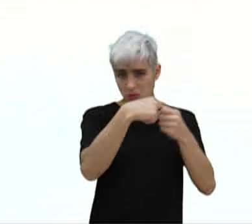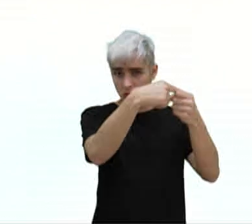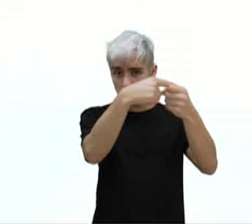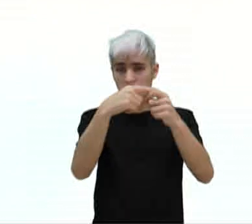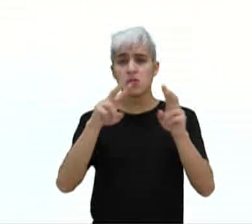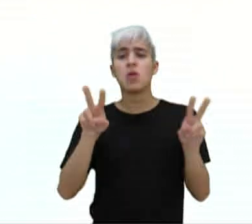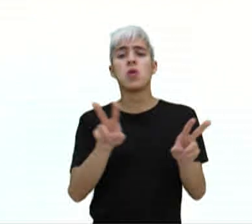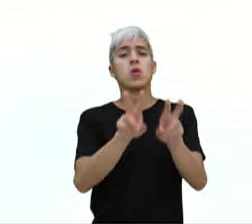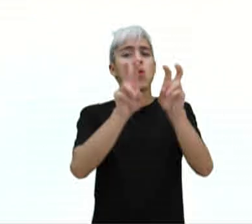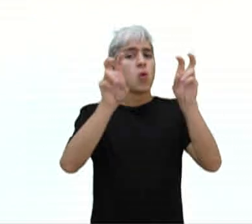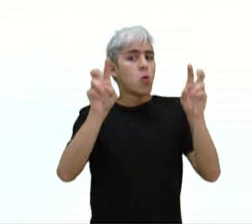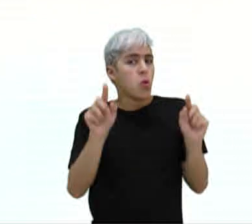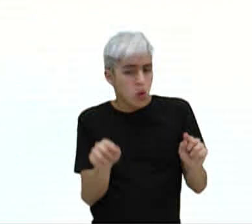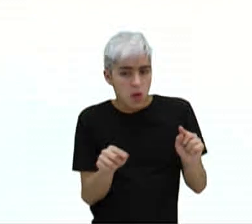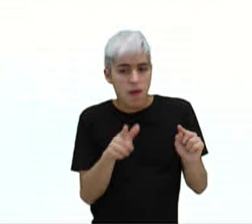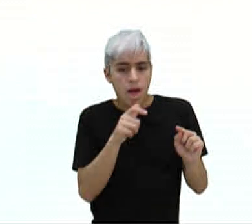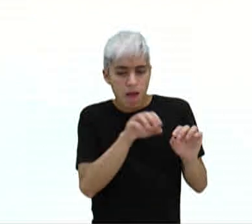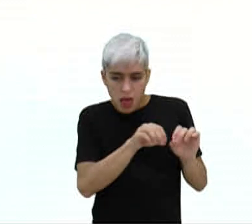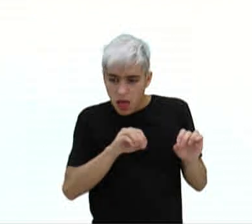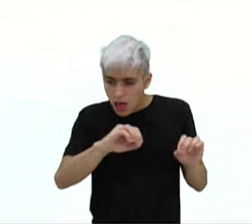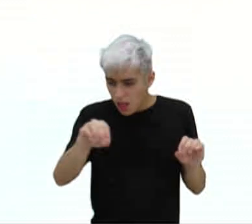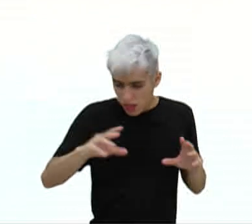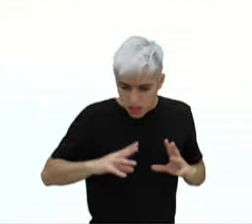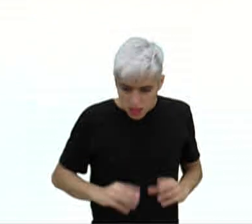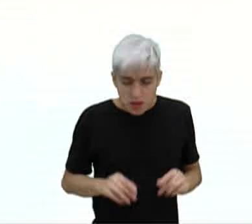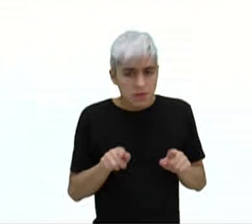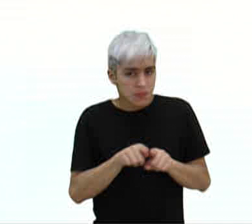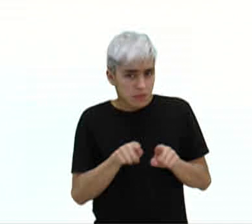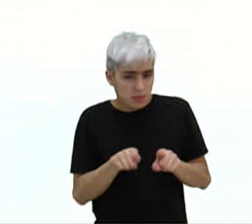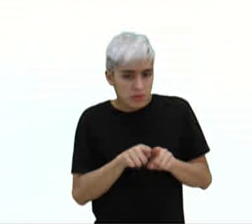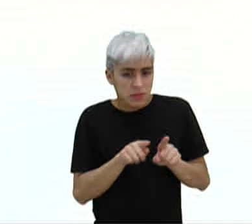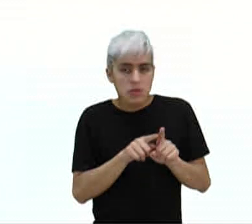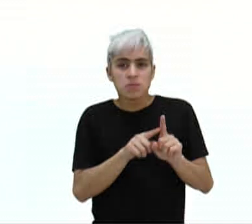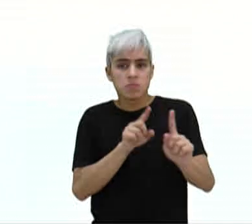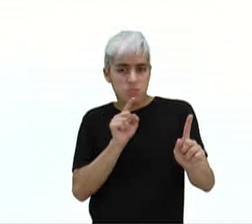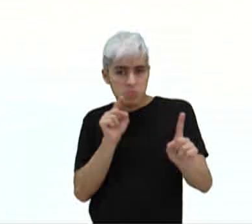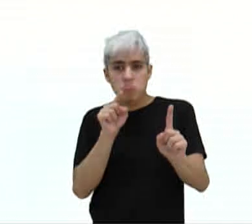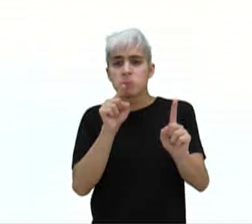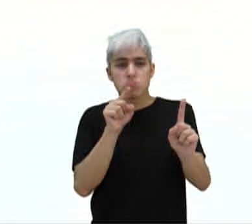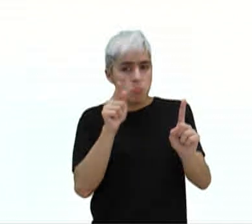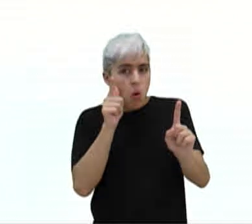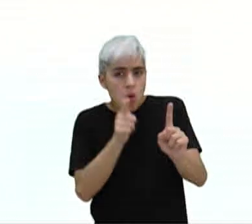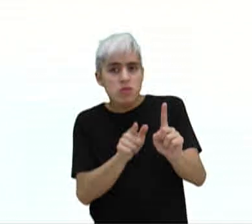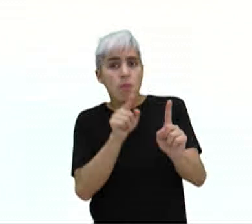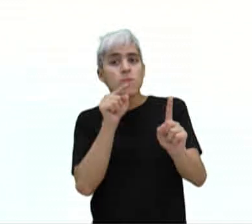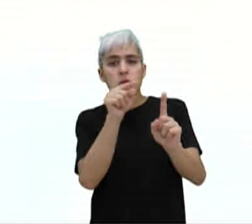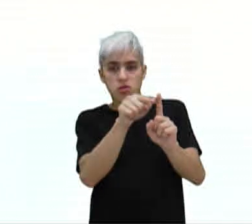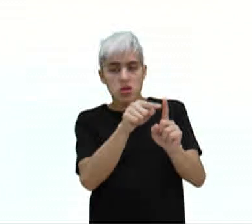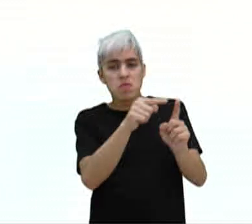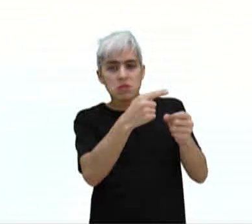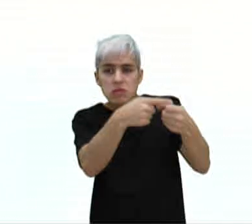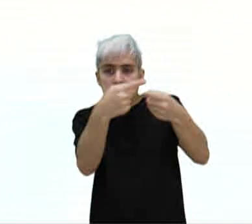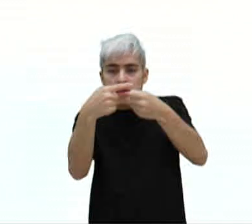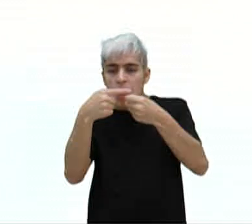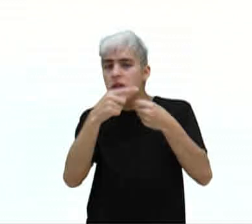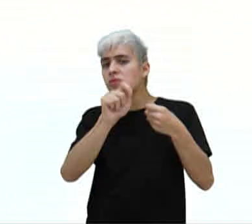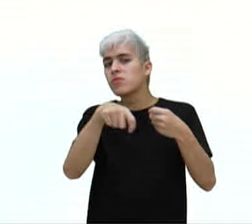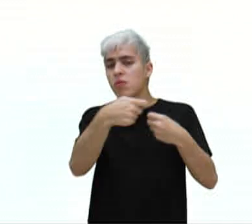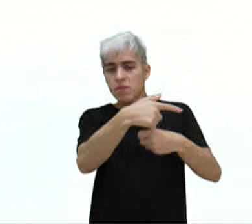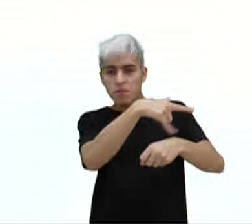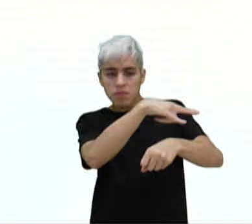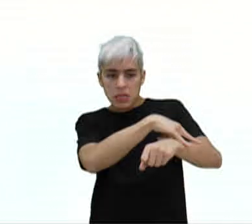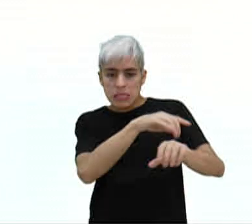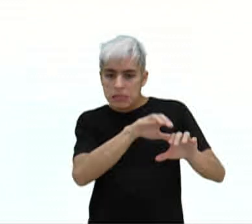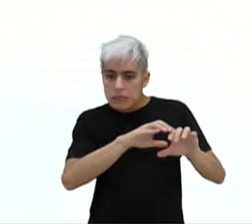no que diz respeito à água tratada. Também atinge lá grande parte, né, dos seus municípios no que diz respeito